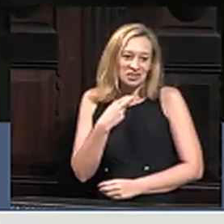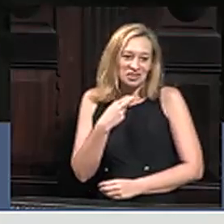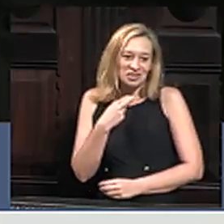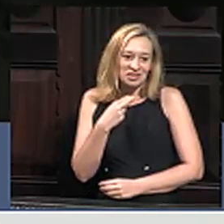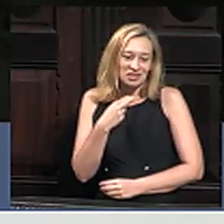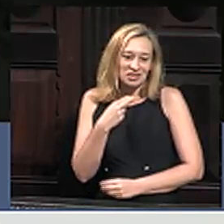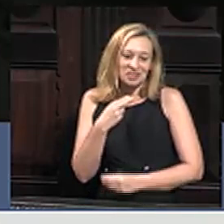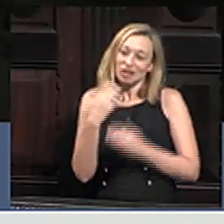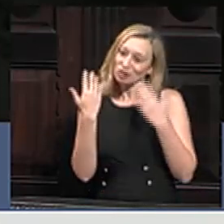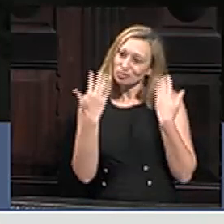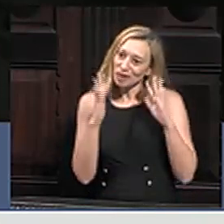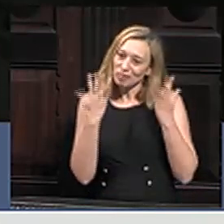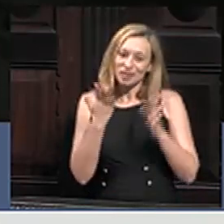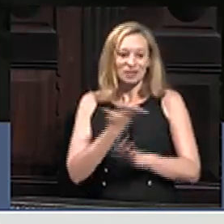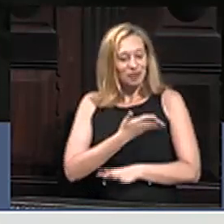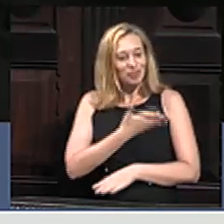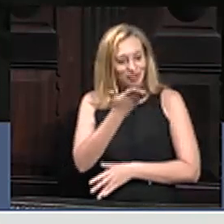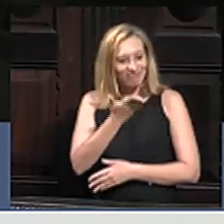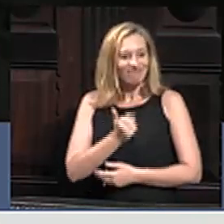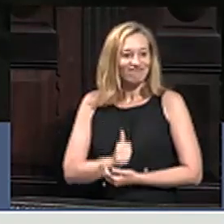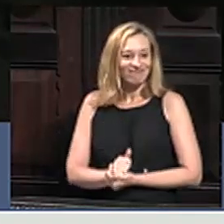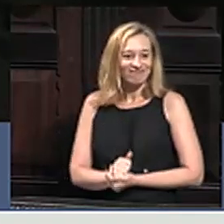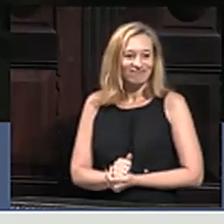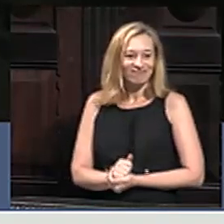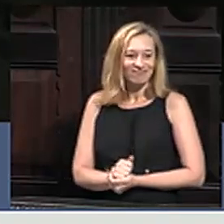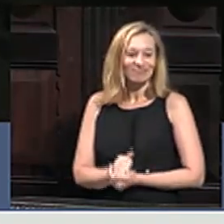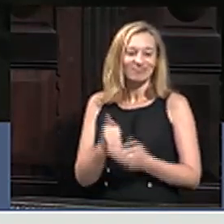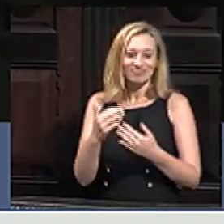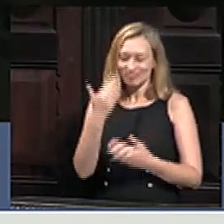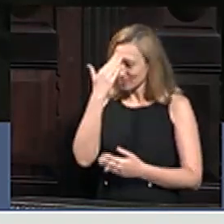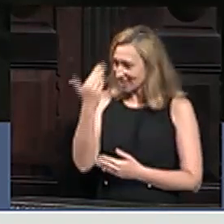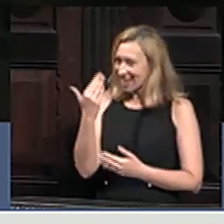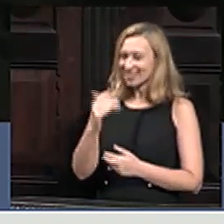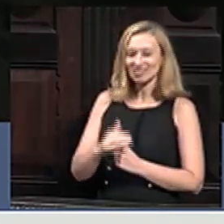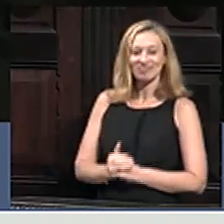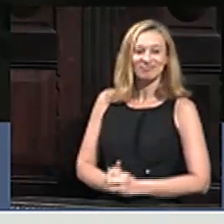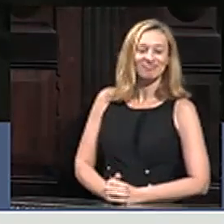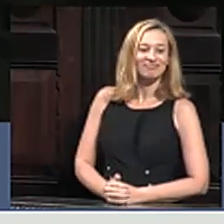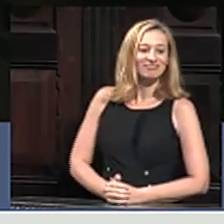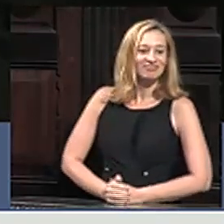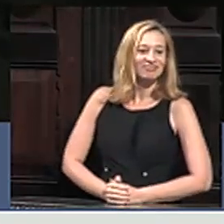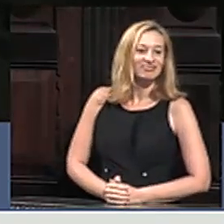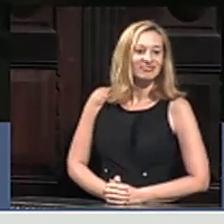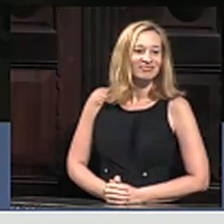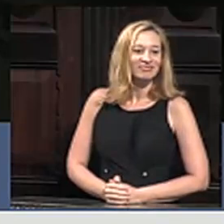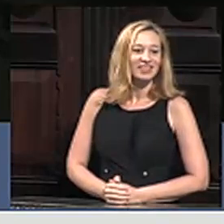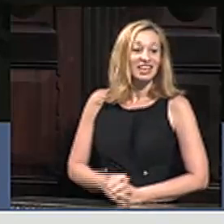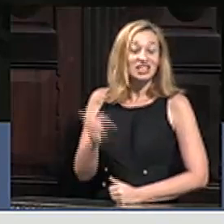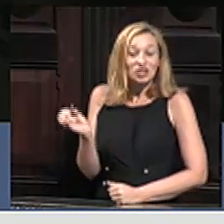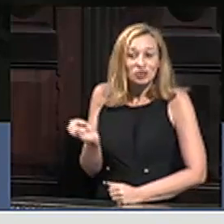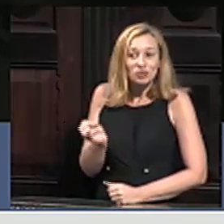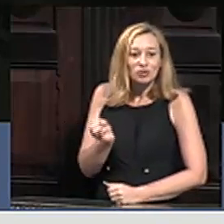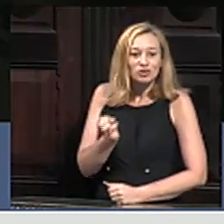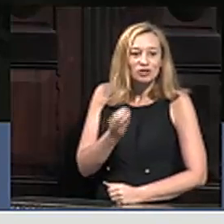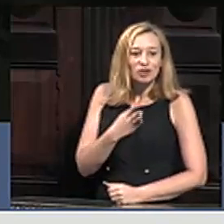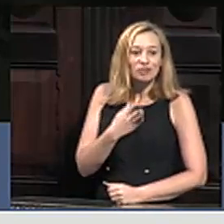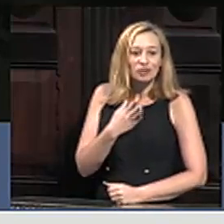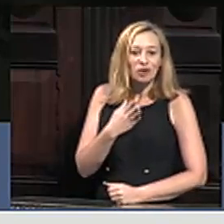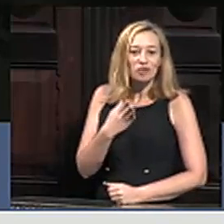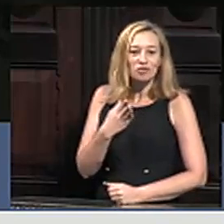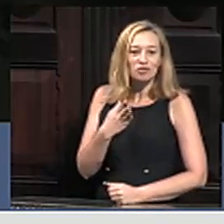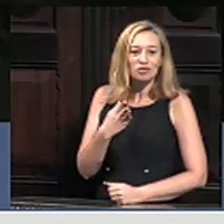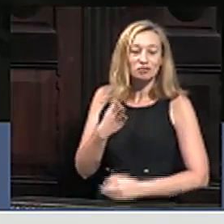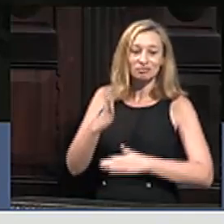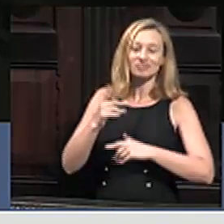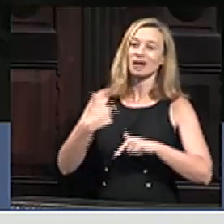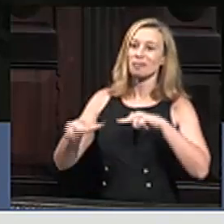expressar meus parabéns a Vossa Excelência. Obrigado. Para pela Vossa essa Excelência nova também. fusão, essa nova função.